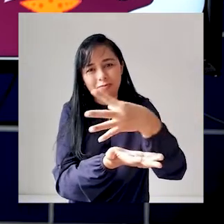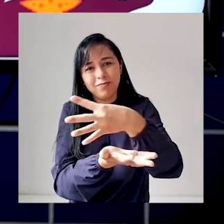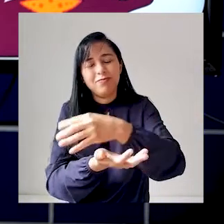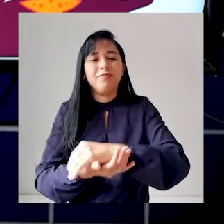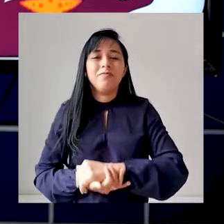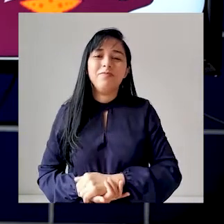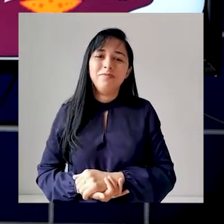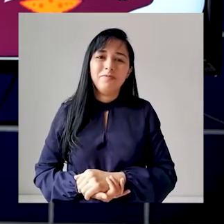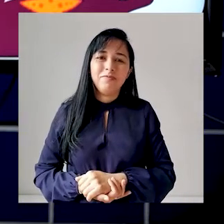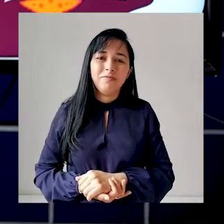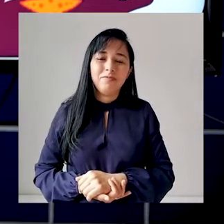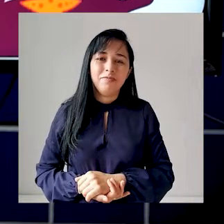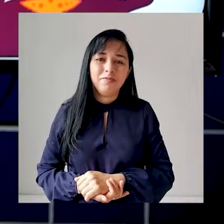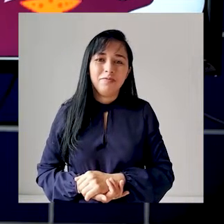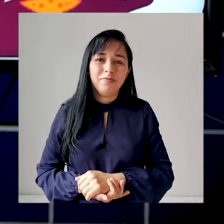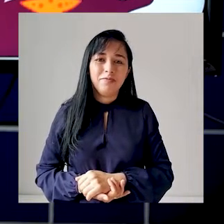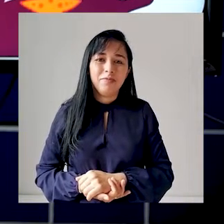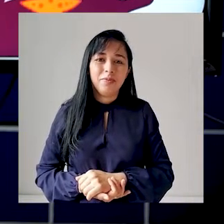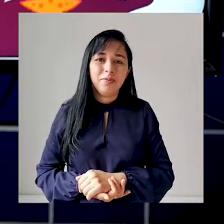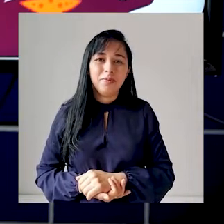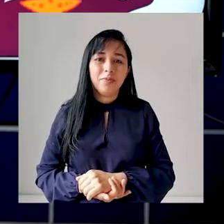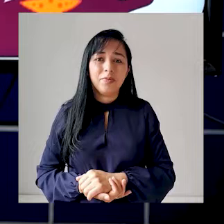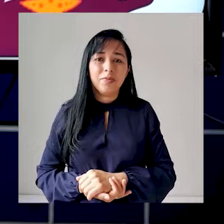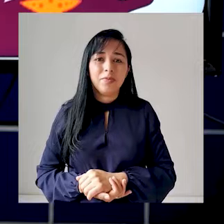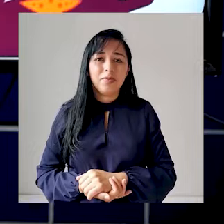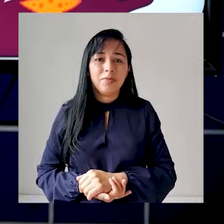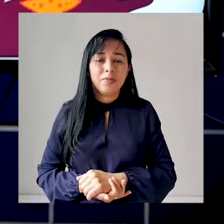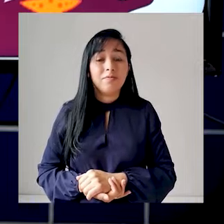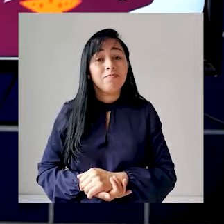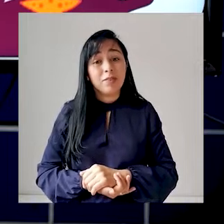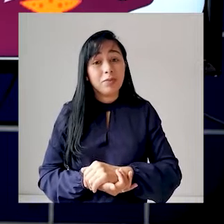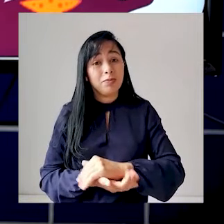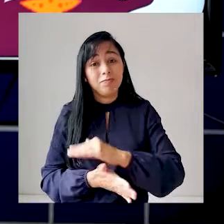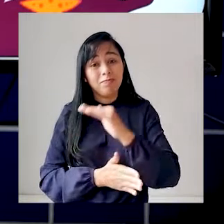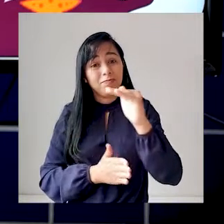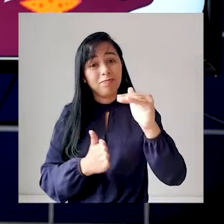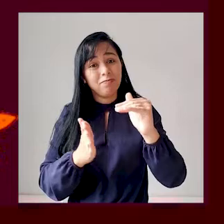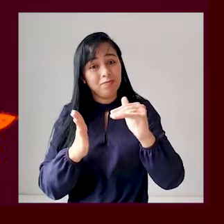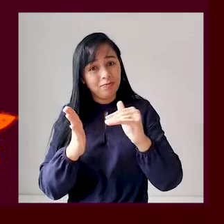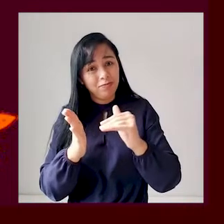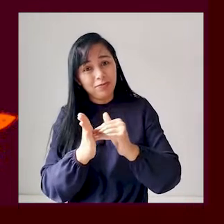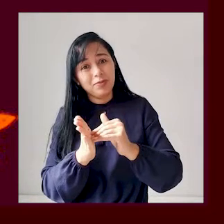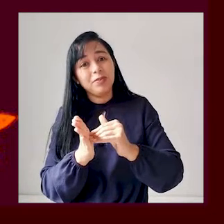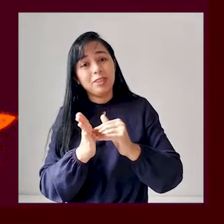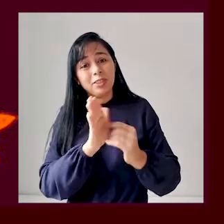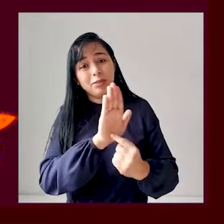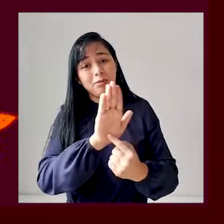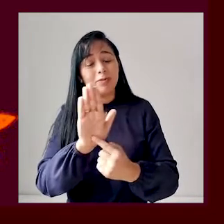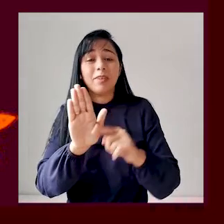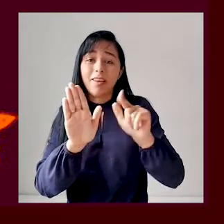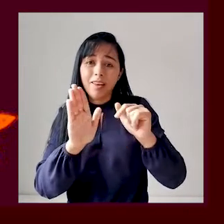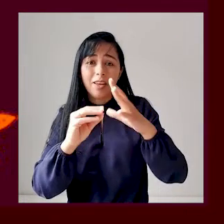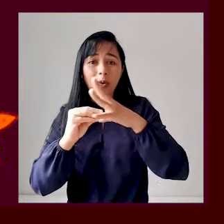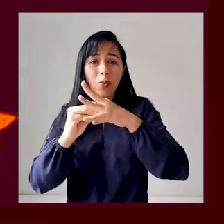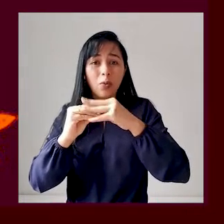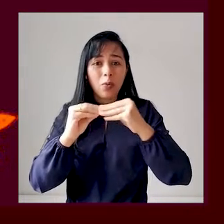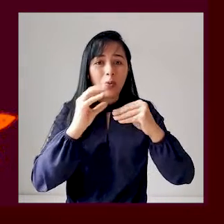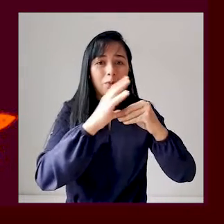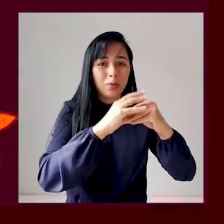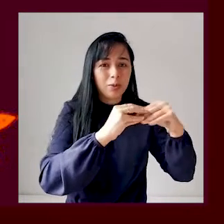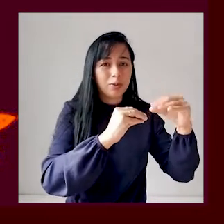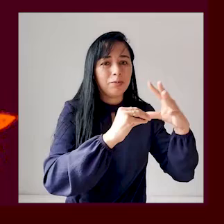indivíduos. Como eu já falei, todos esses indivíduos formados serão clones, sem